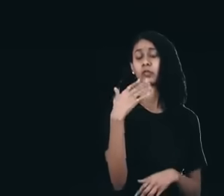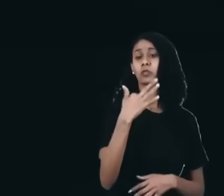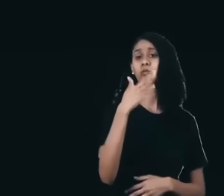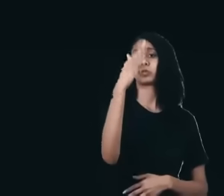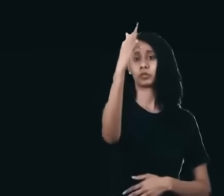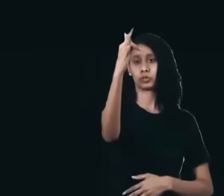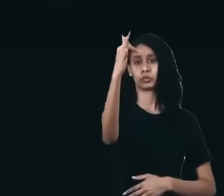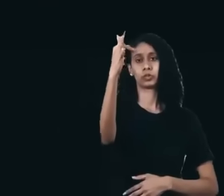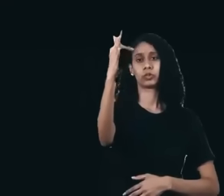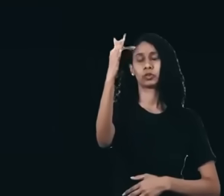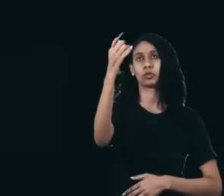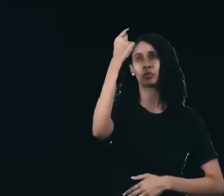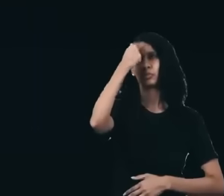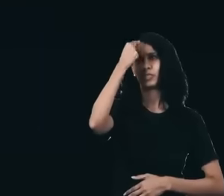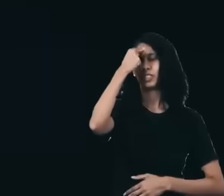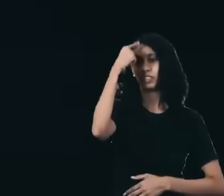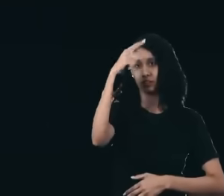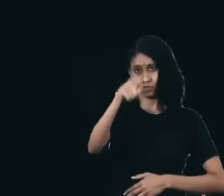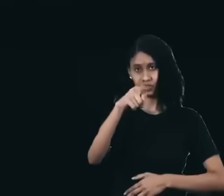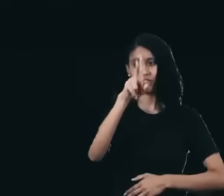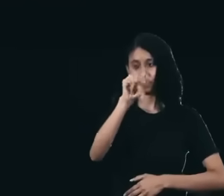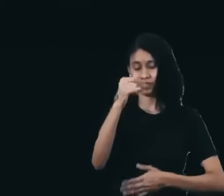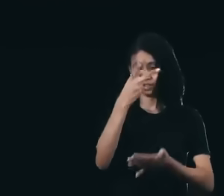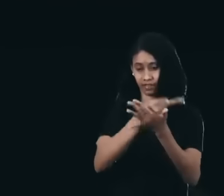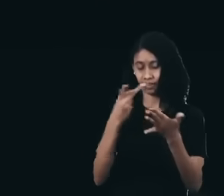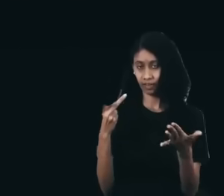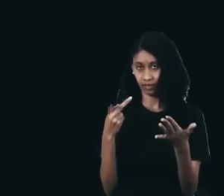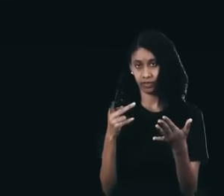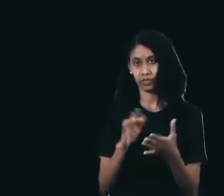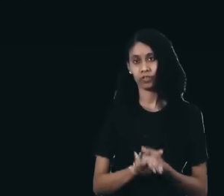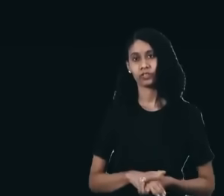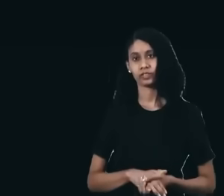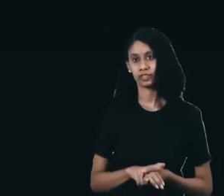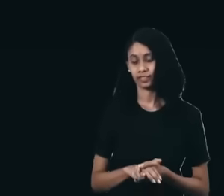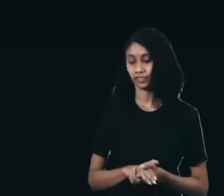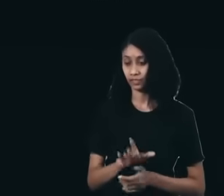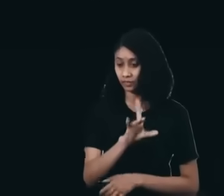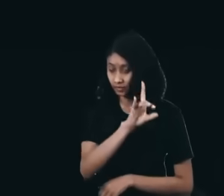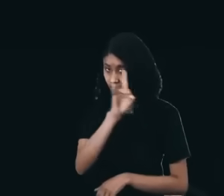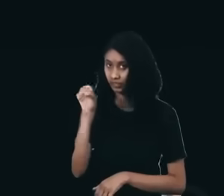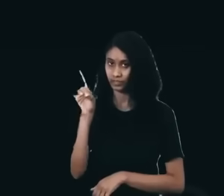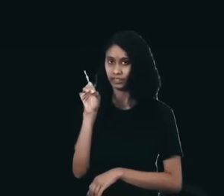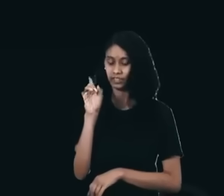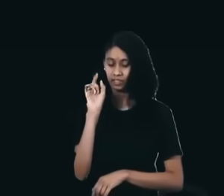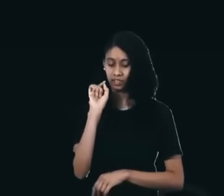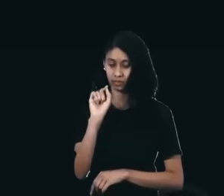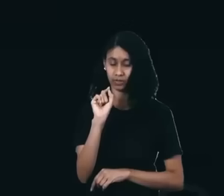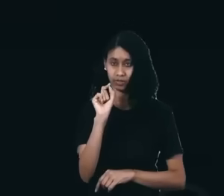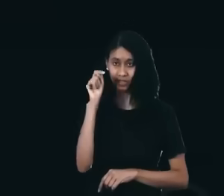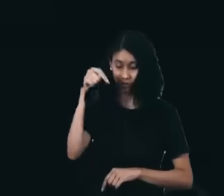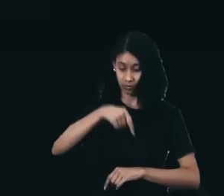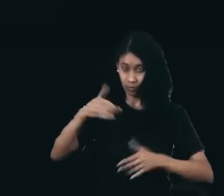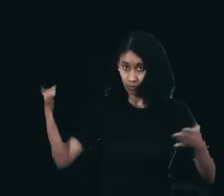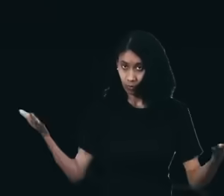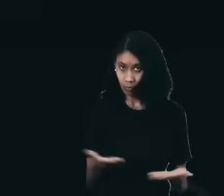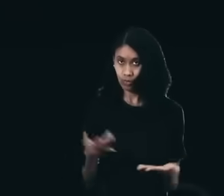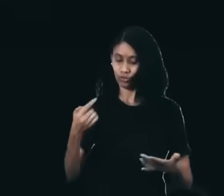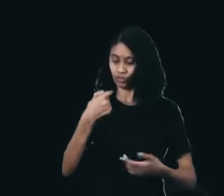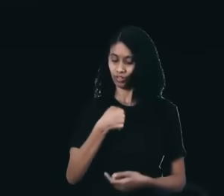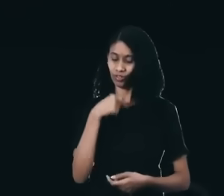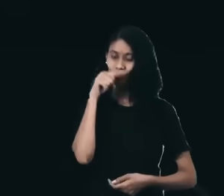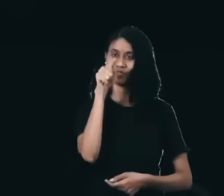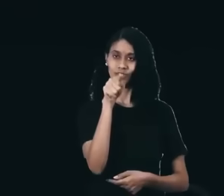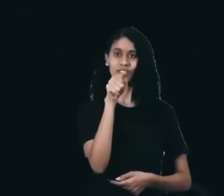como você criou na sua mente, vai acontecer. Esse dia foi reservado para que eu e